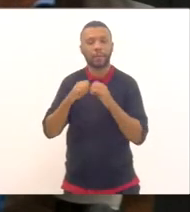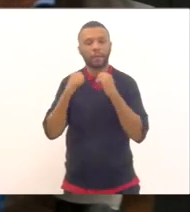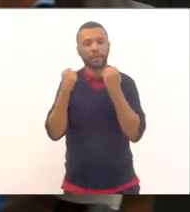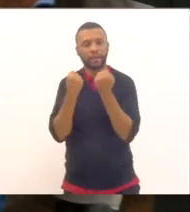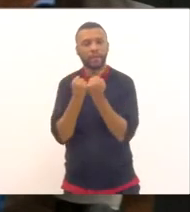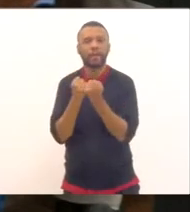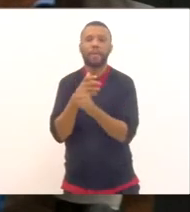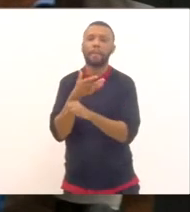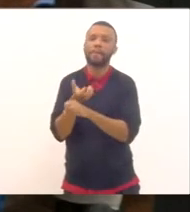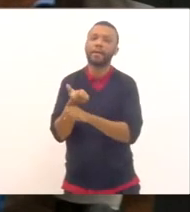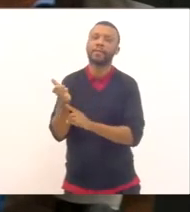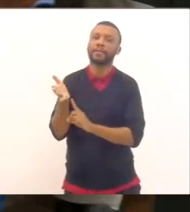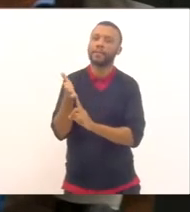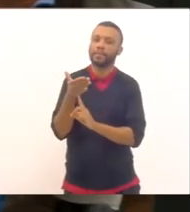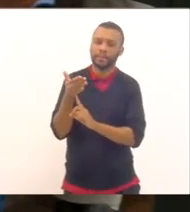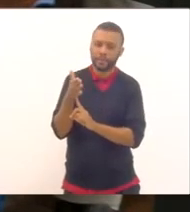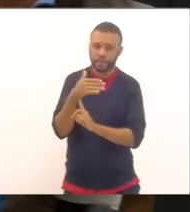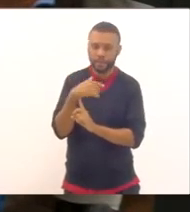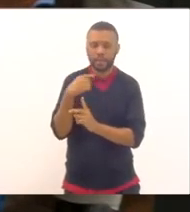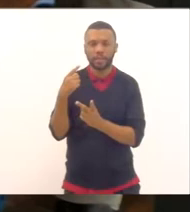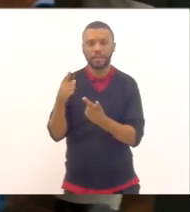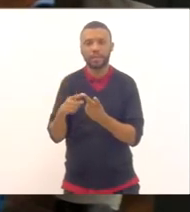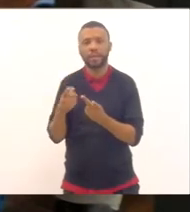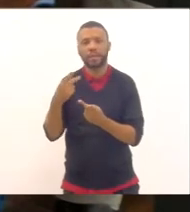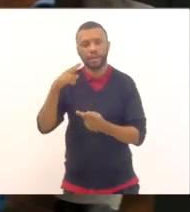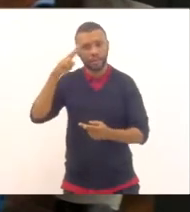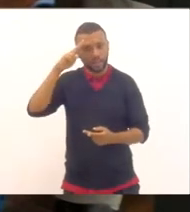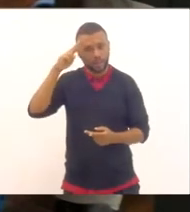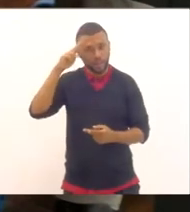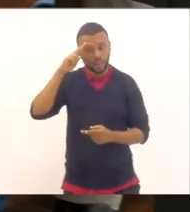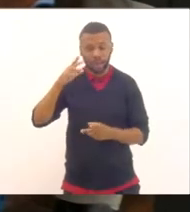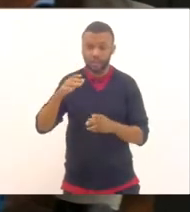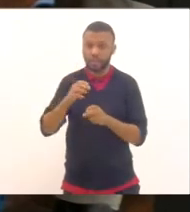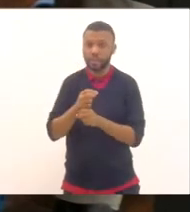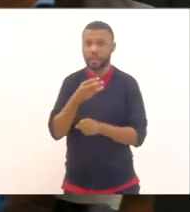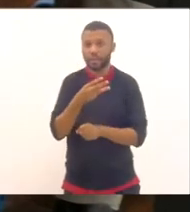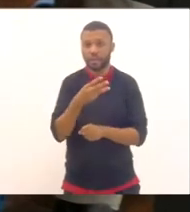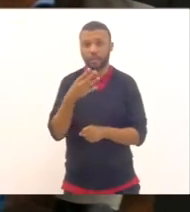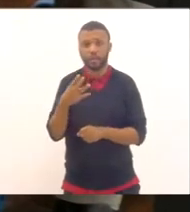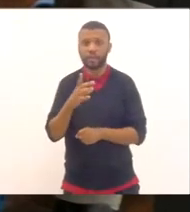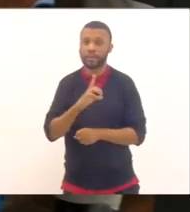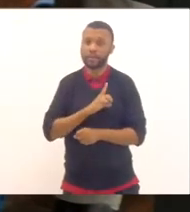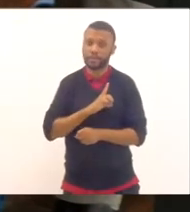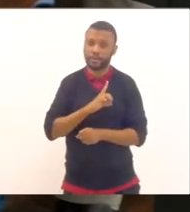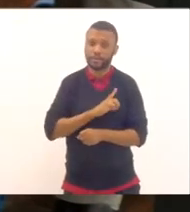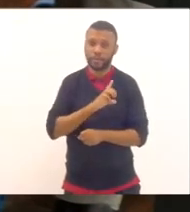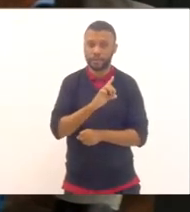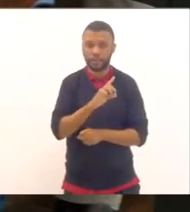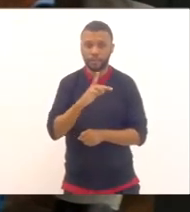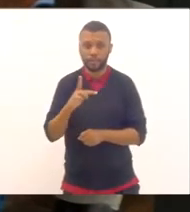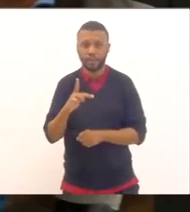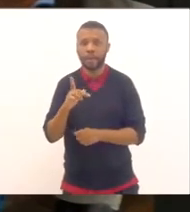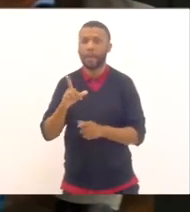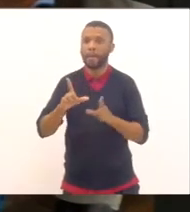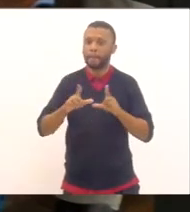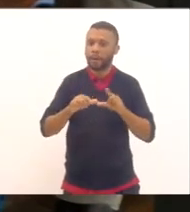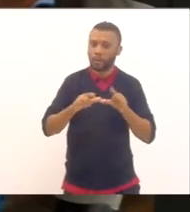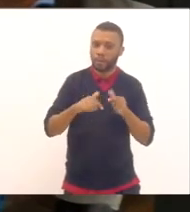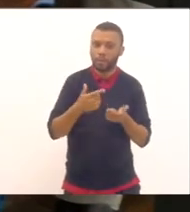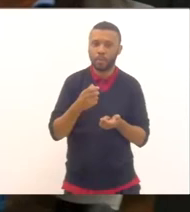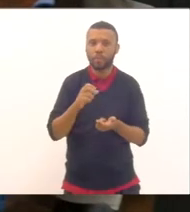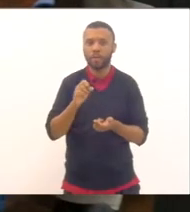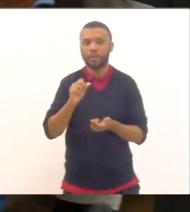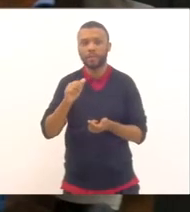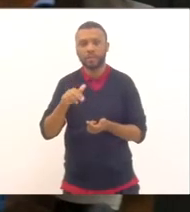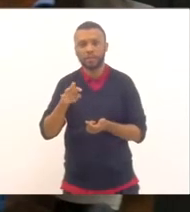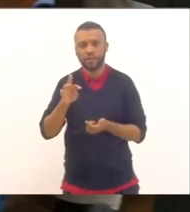Maracanã Praça Praça da Bandeira ramal Deodoro 34 BP Bangu Bangu Santista o ramal Santa Cruz